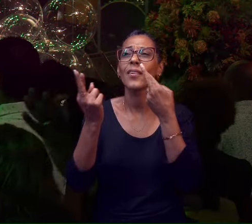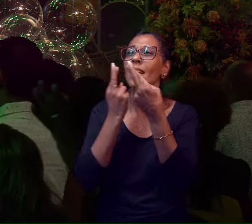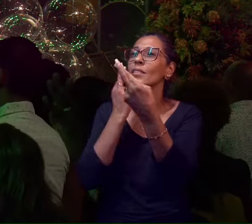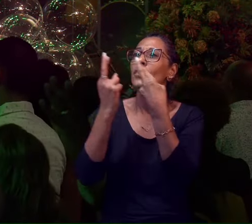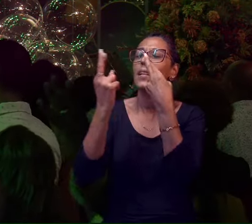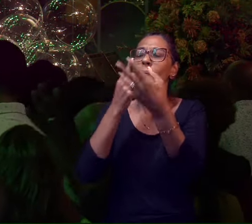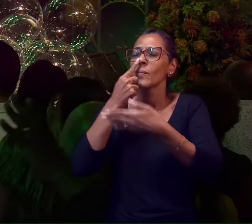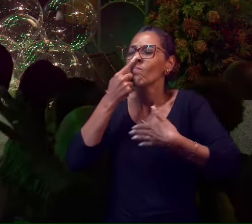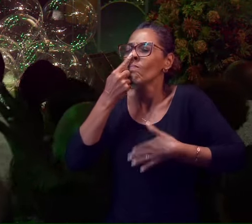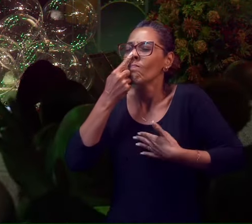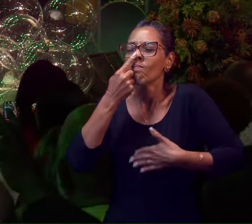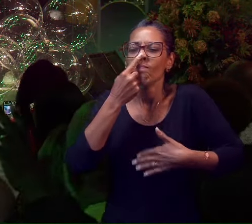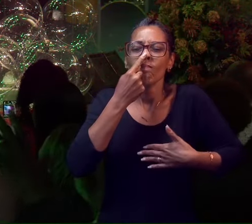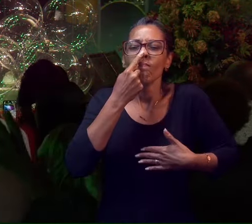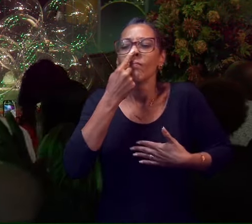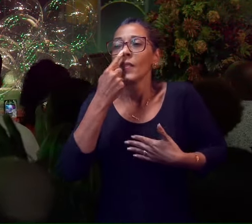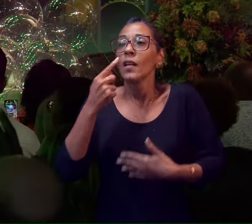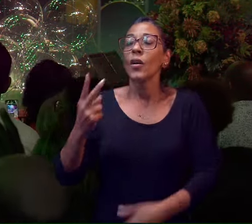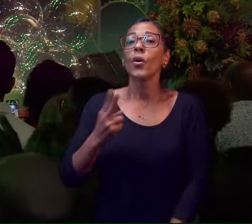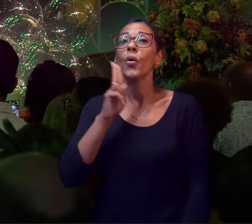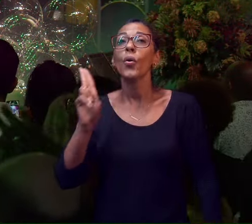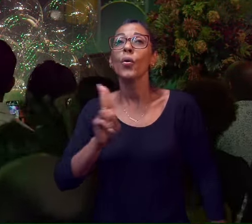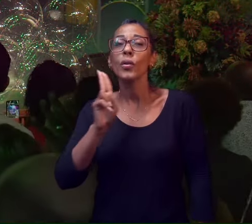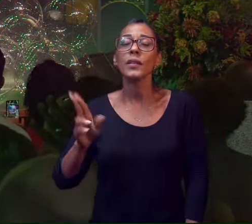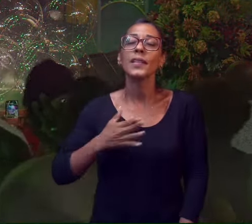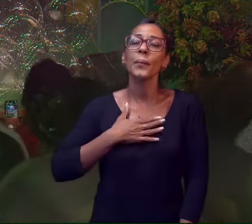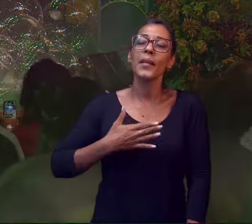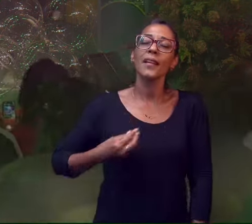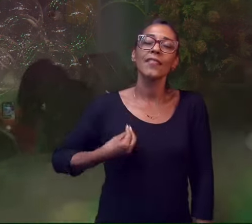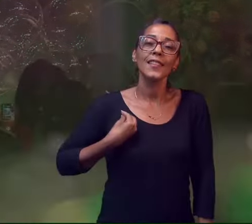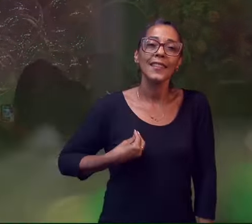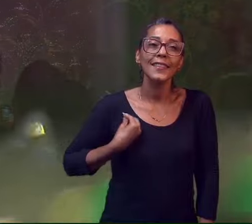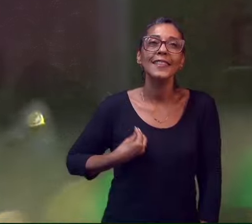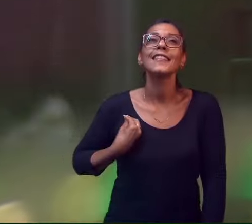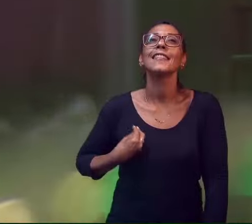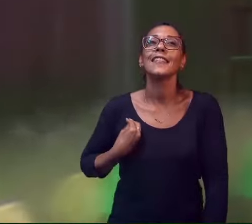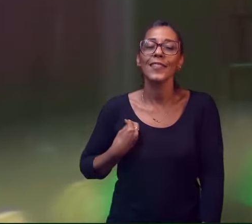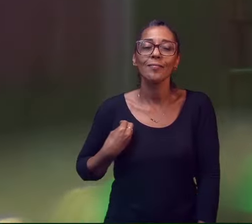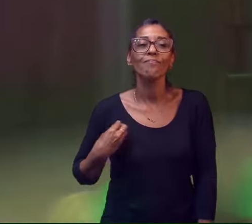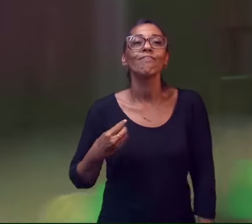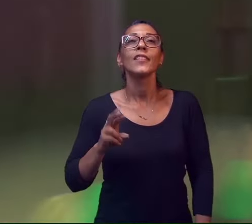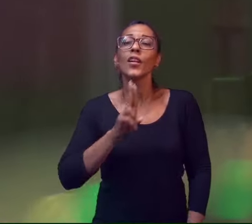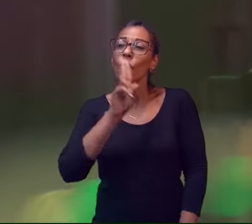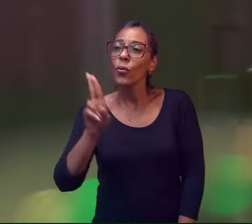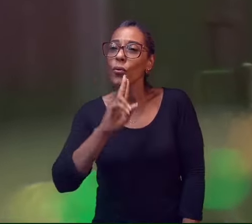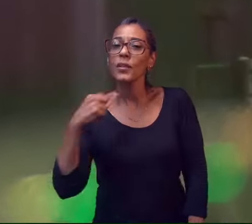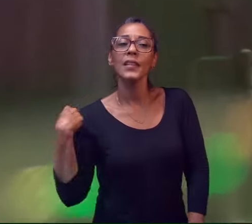usa a nossa vida Senhor quebra a nossa vida